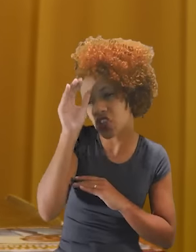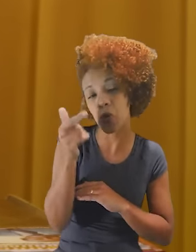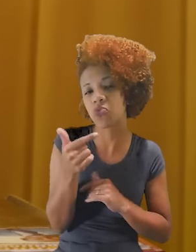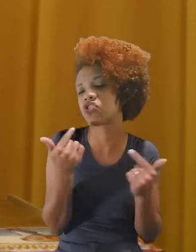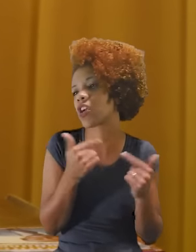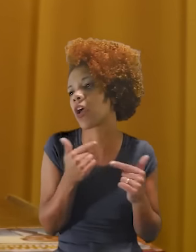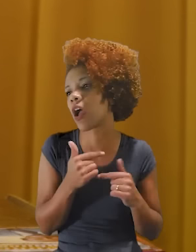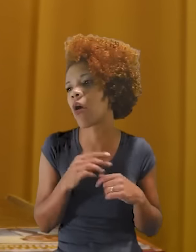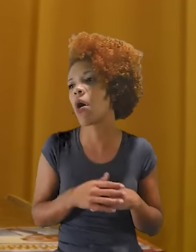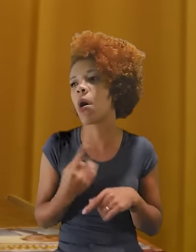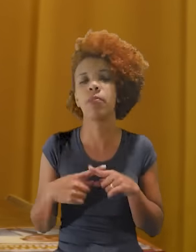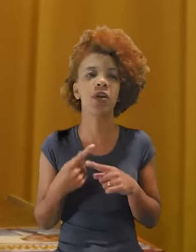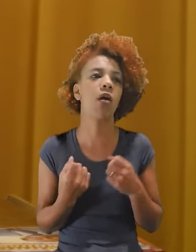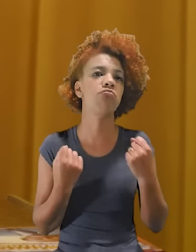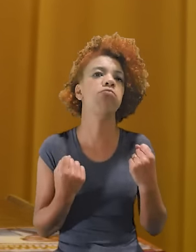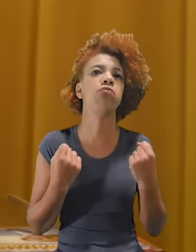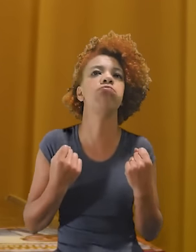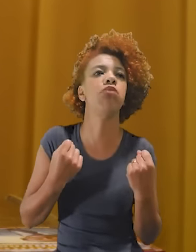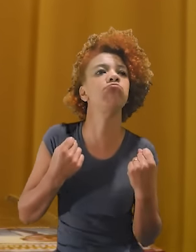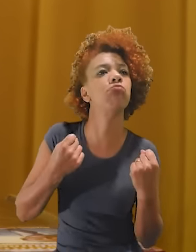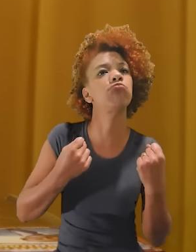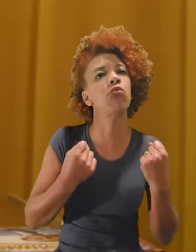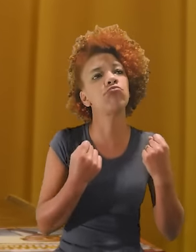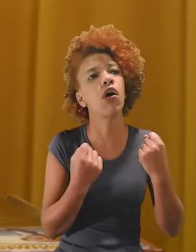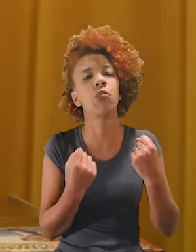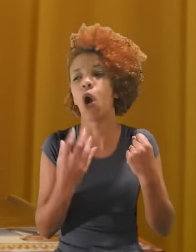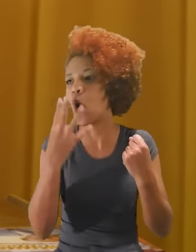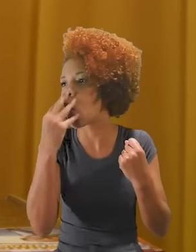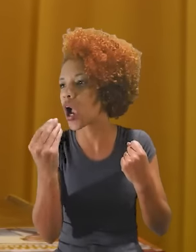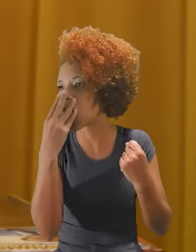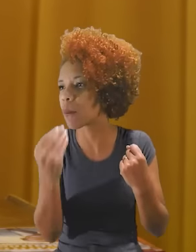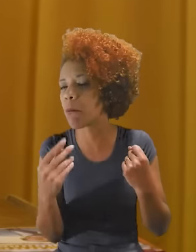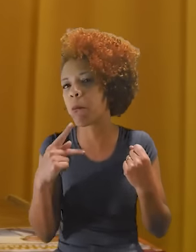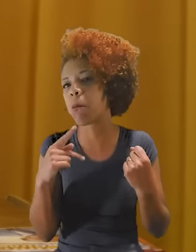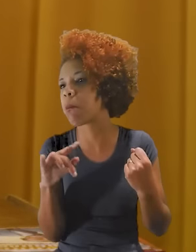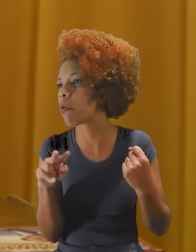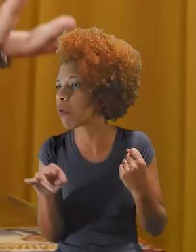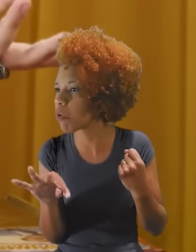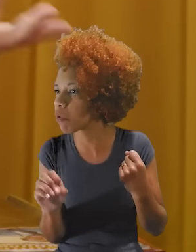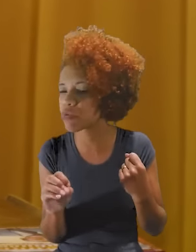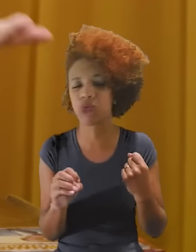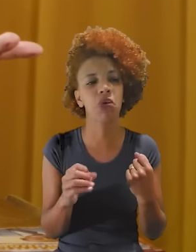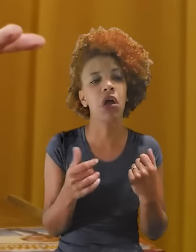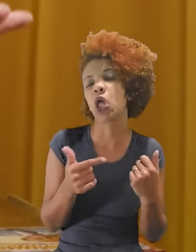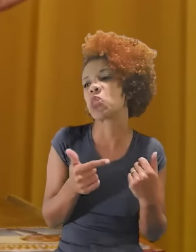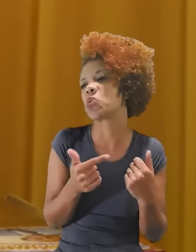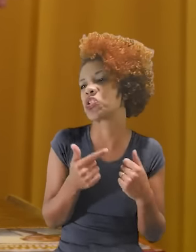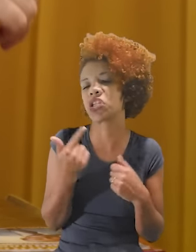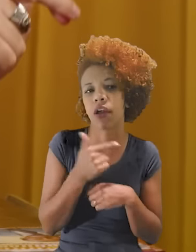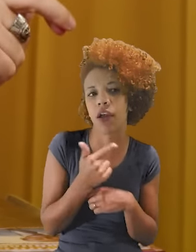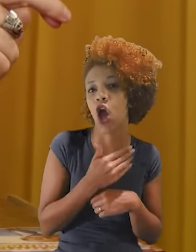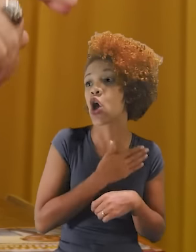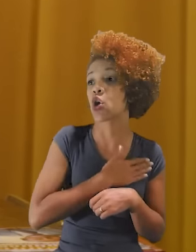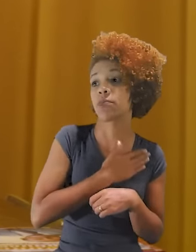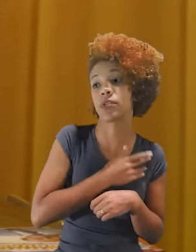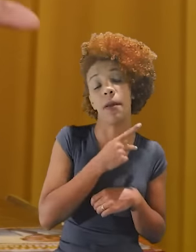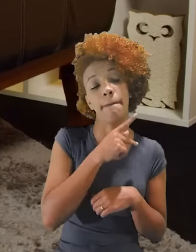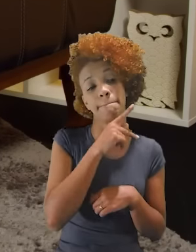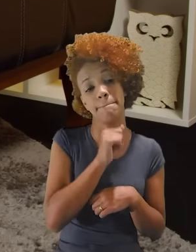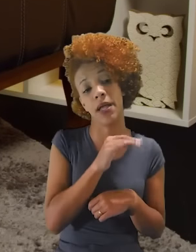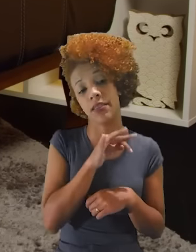o tiozão, que pilotava o carrinho dele com o Pluto pra fazer piquenique. E era muito sem graça, cara. Não tinha graça. As pessoas não gostavam. Os caras começaram a gostar do Pateta.